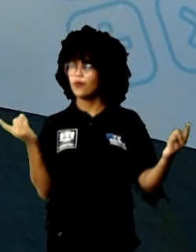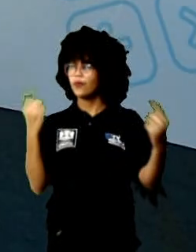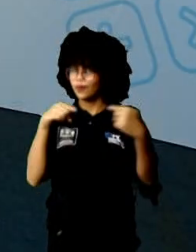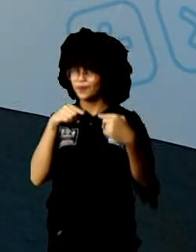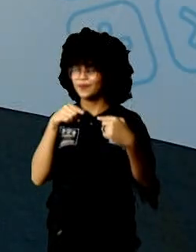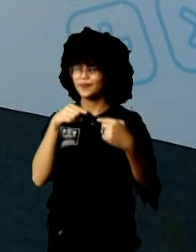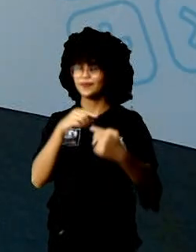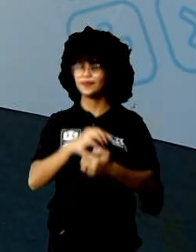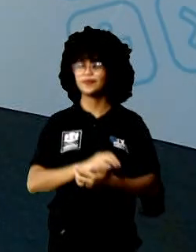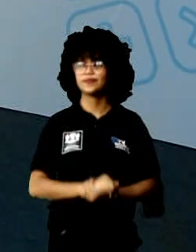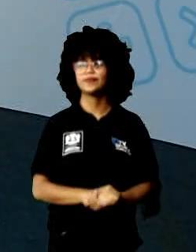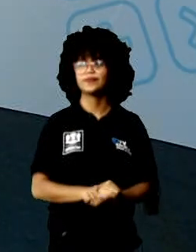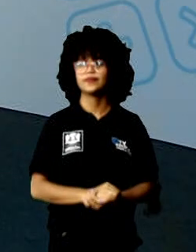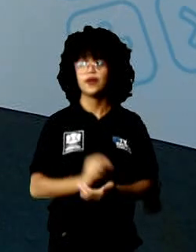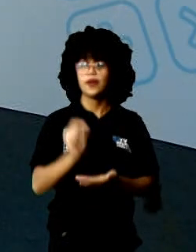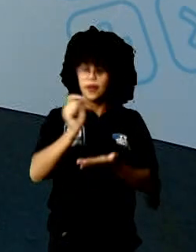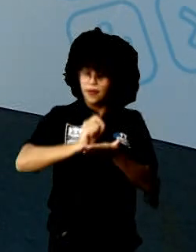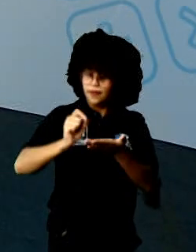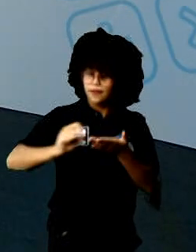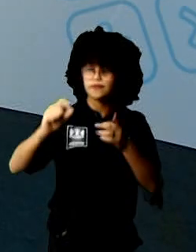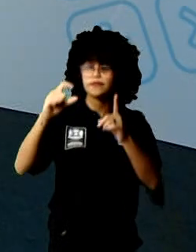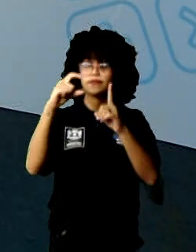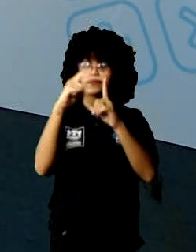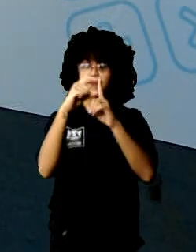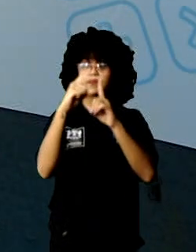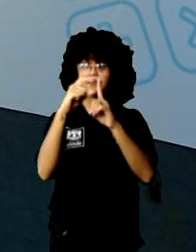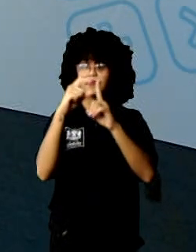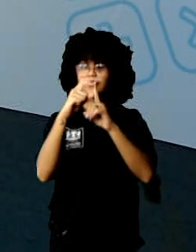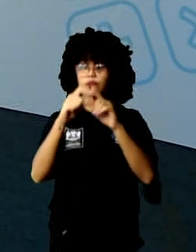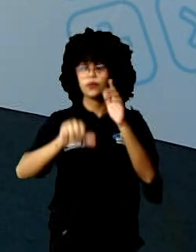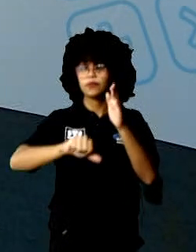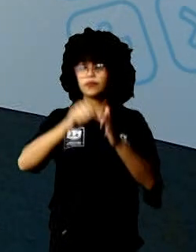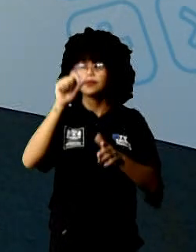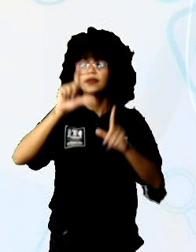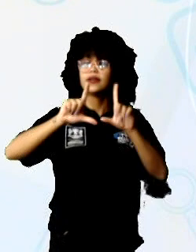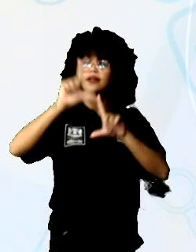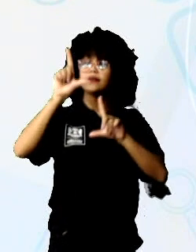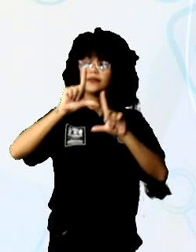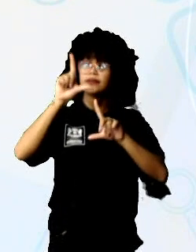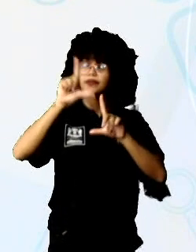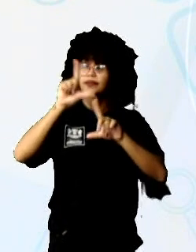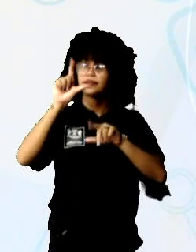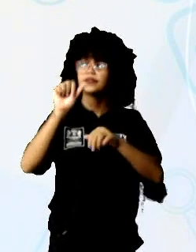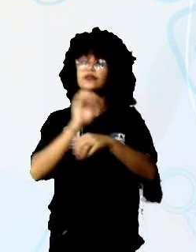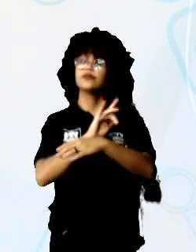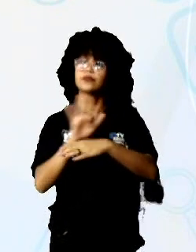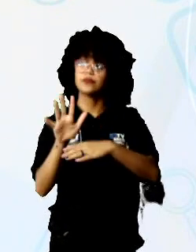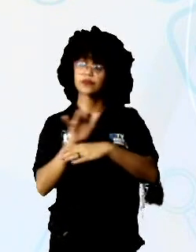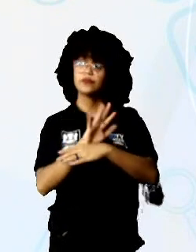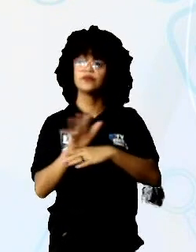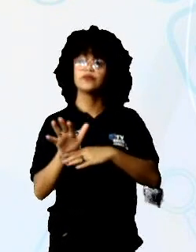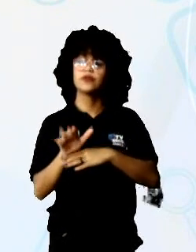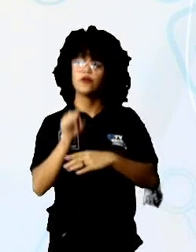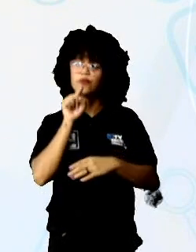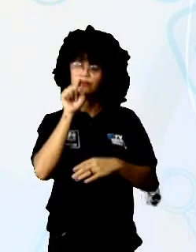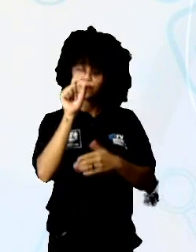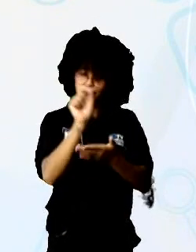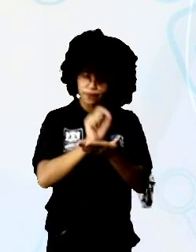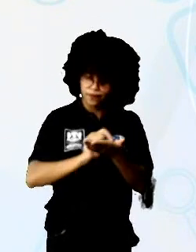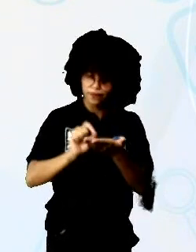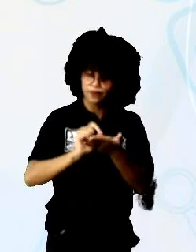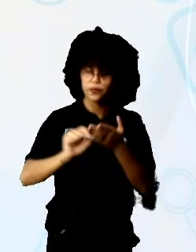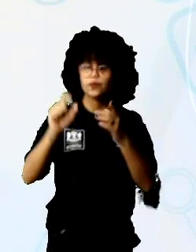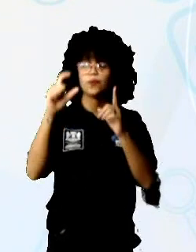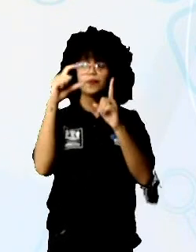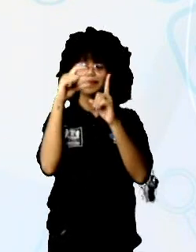o fio Escreva uma palavra com a primeira letra do alfabeto você vai escrever